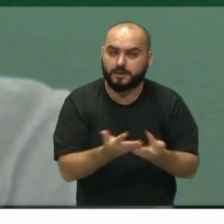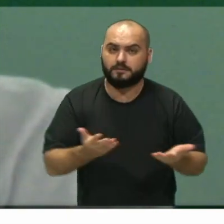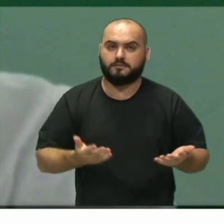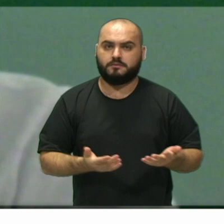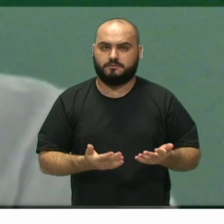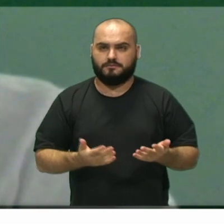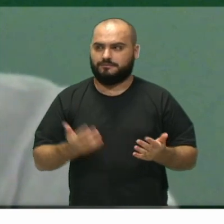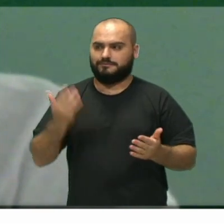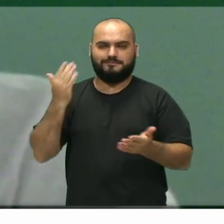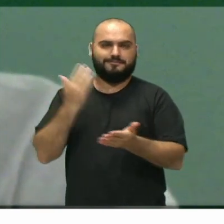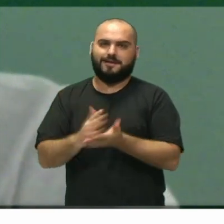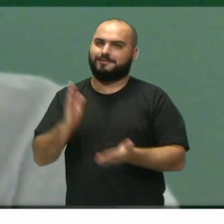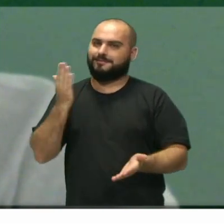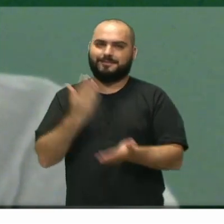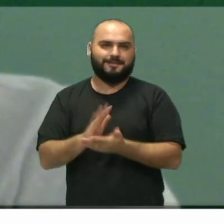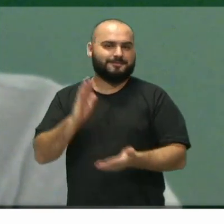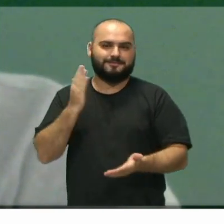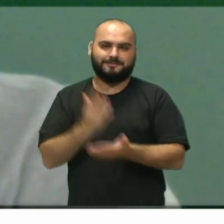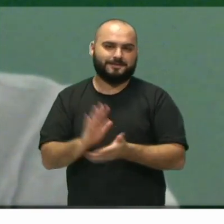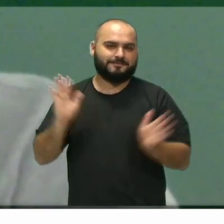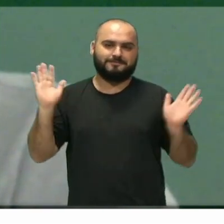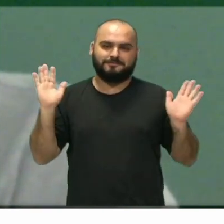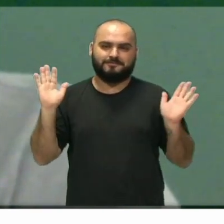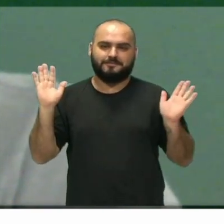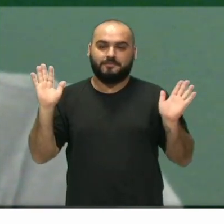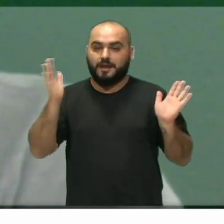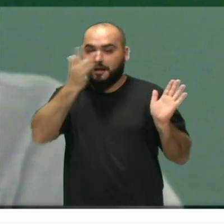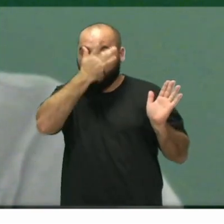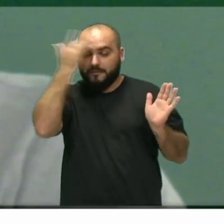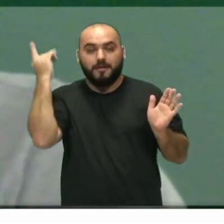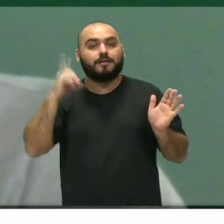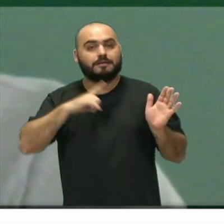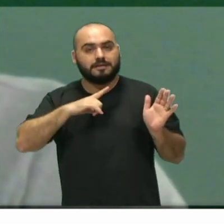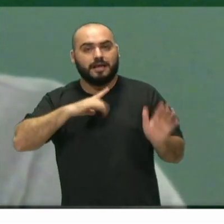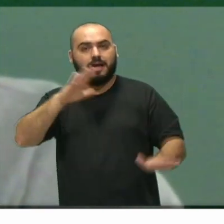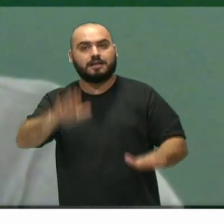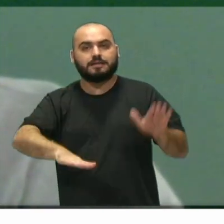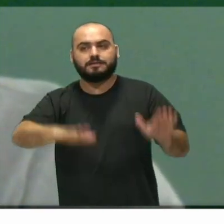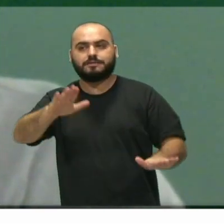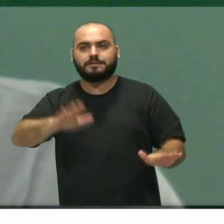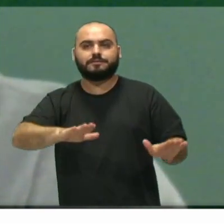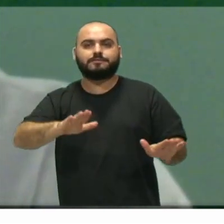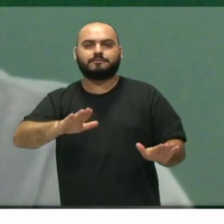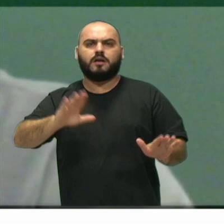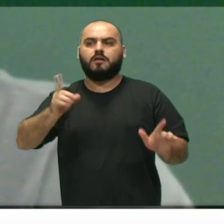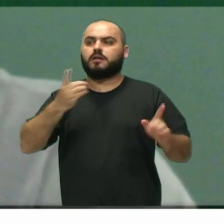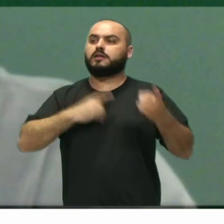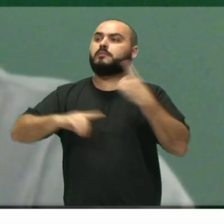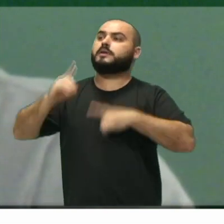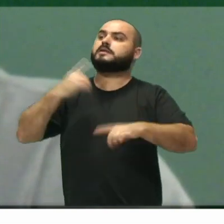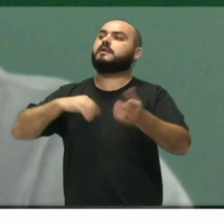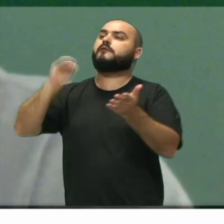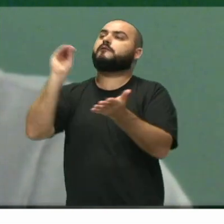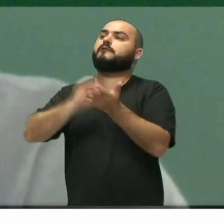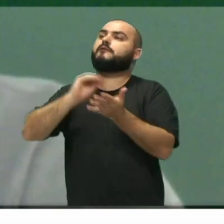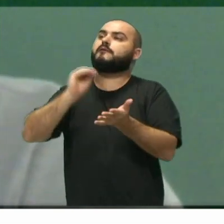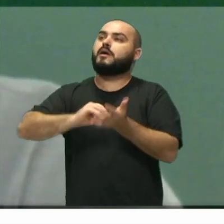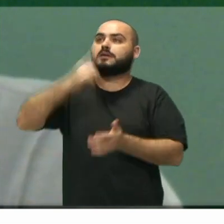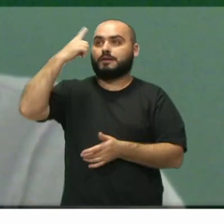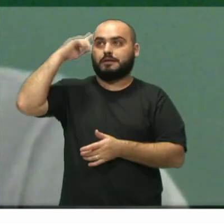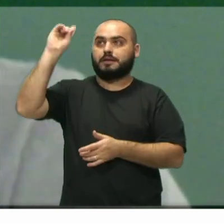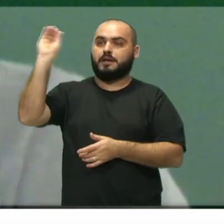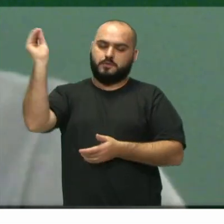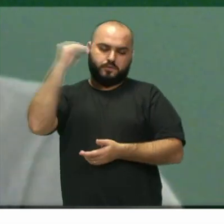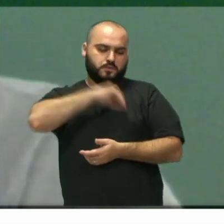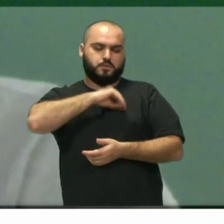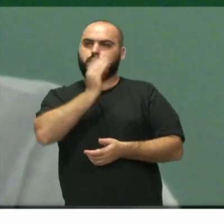isso. E as pessoas têm distorções do tipo assim, mas depressão é falta de Deus no coração.